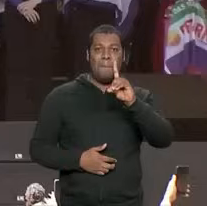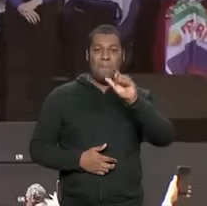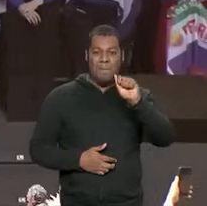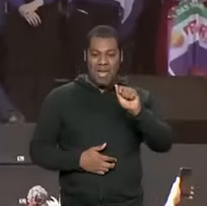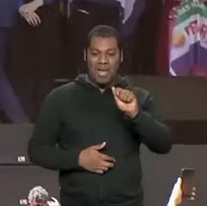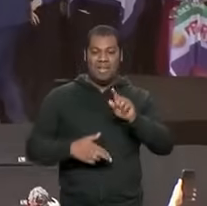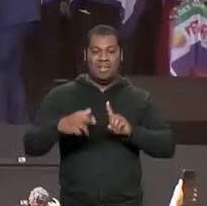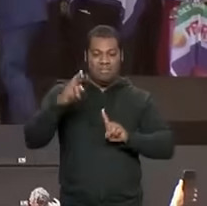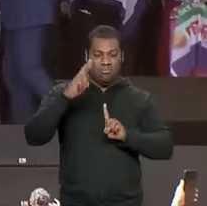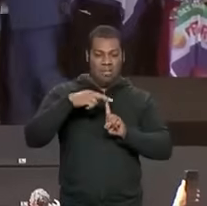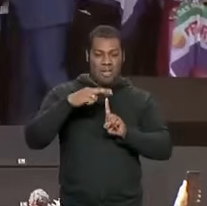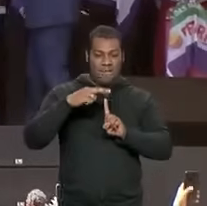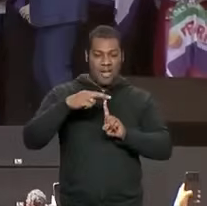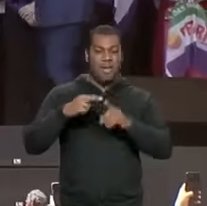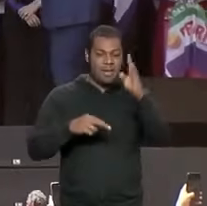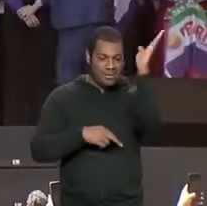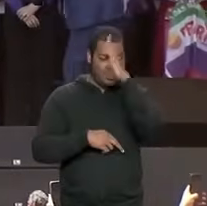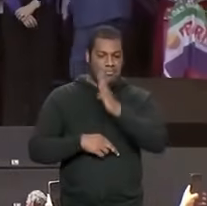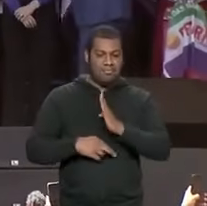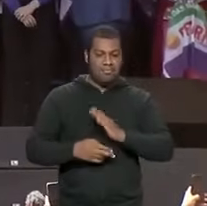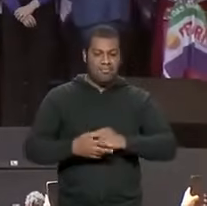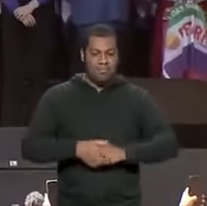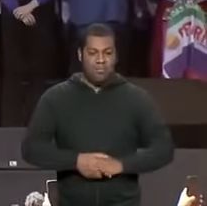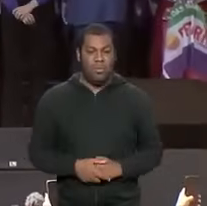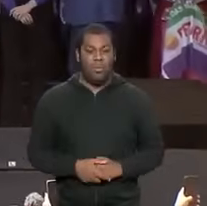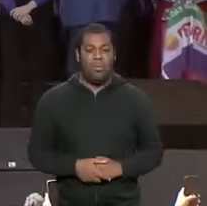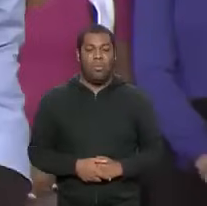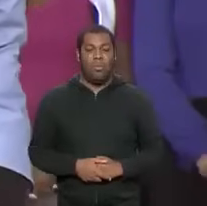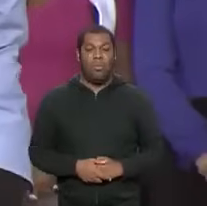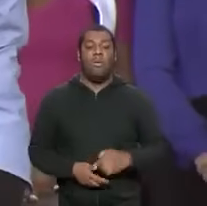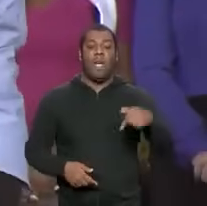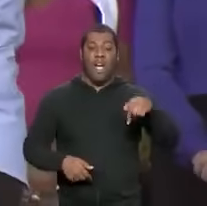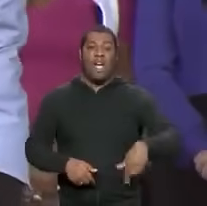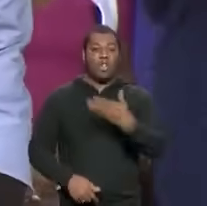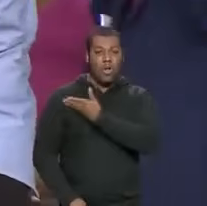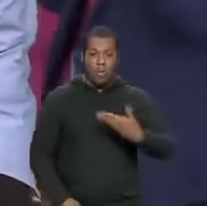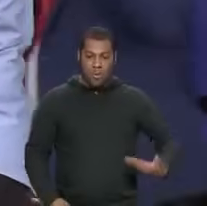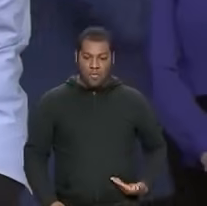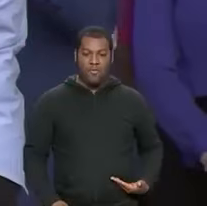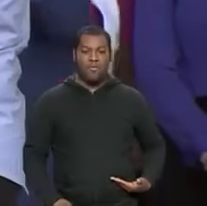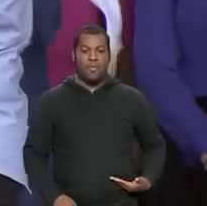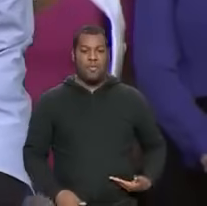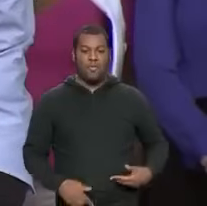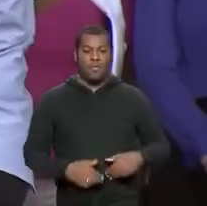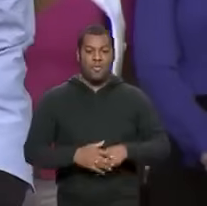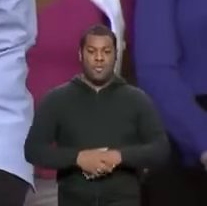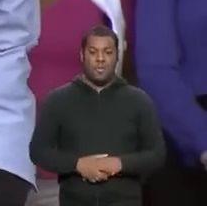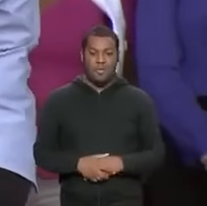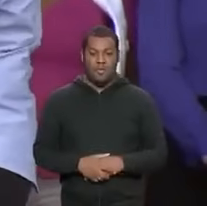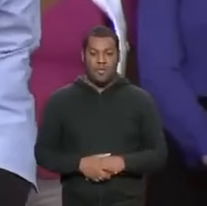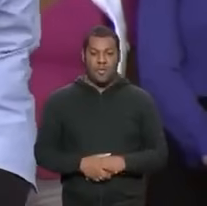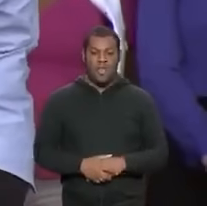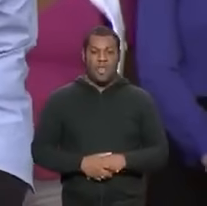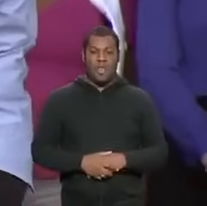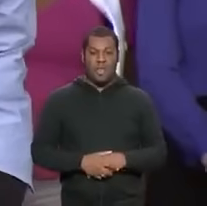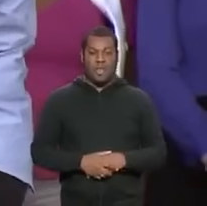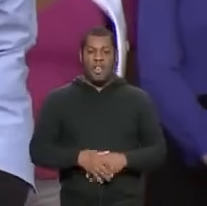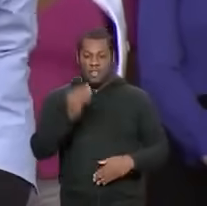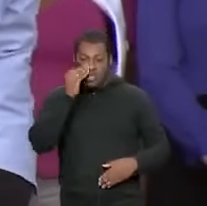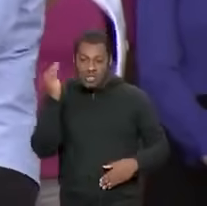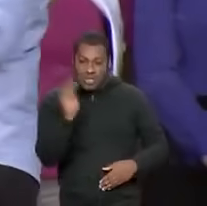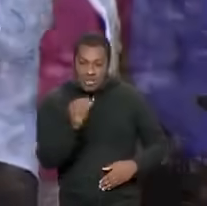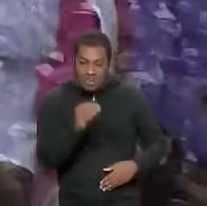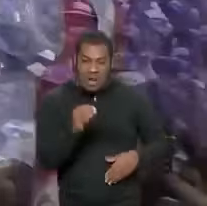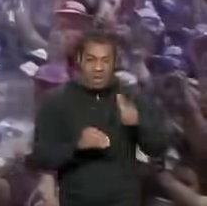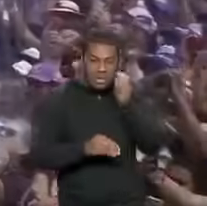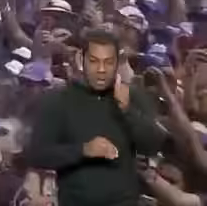eu quero que a gente saiba do seguinte esse governo nunca faltará com vocês